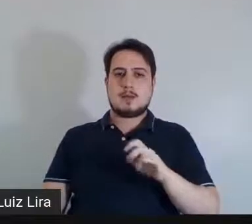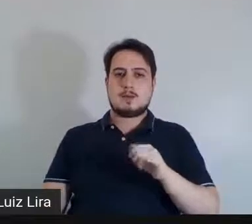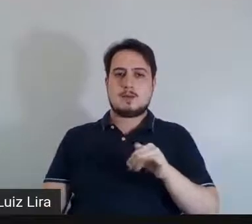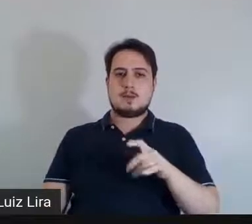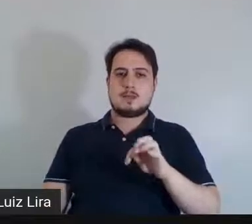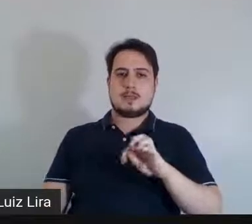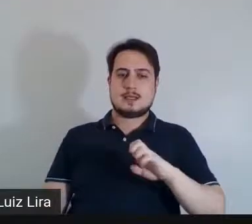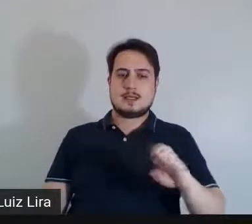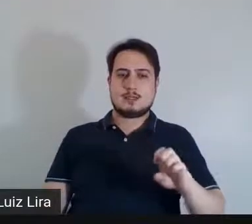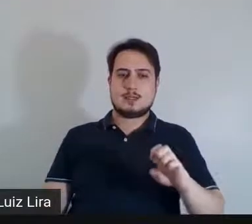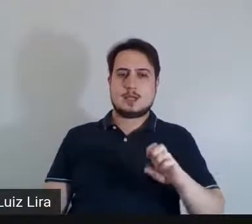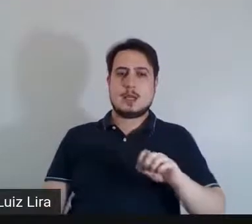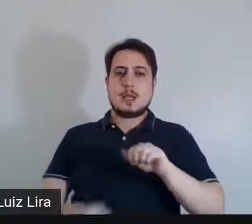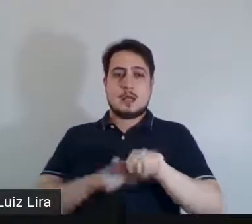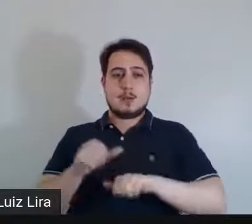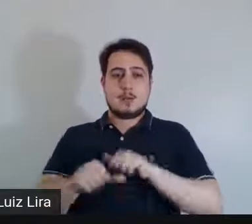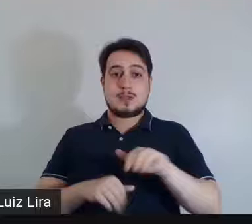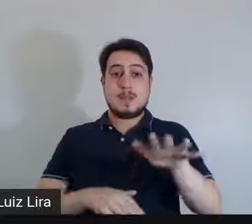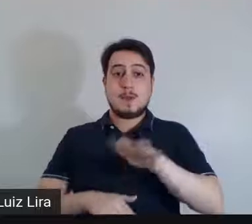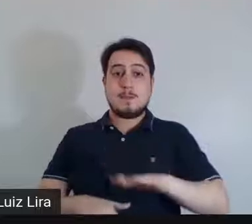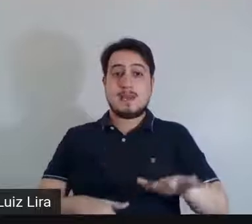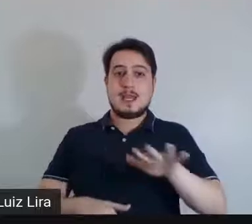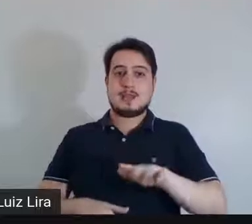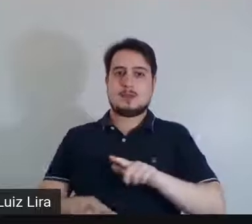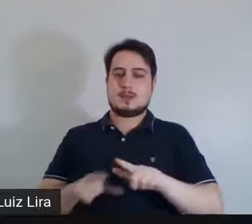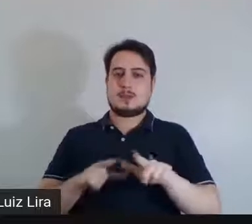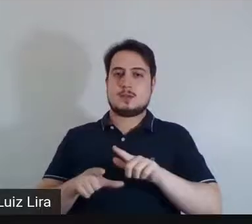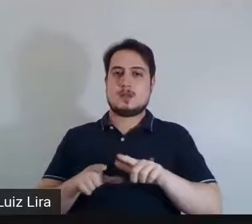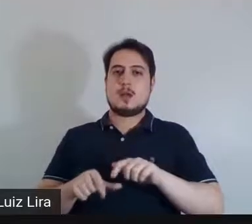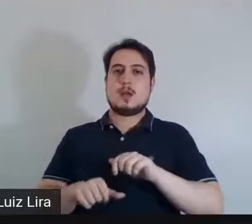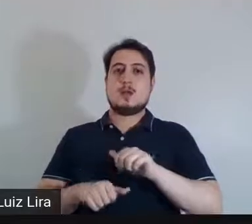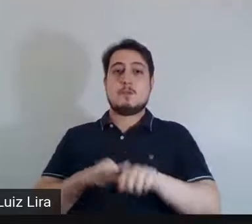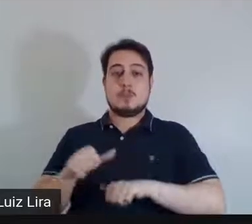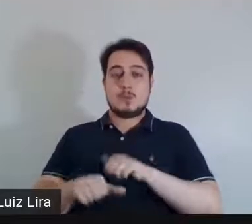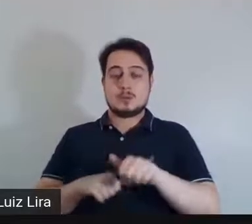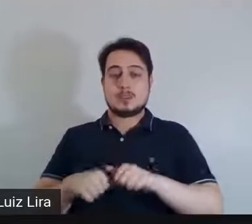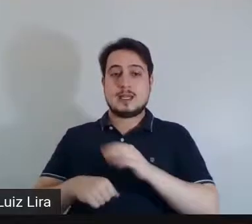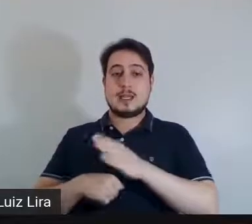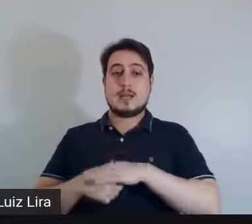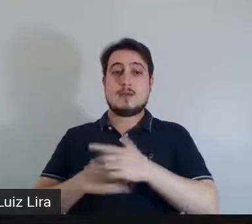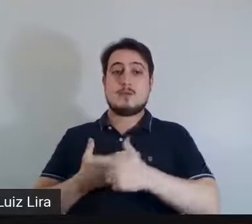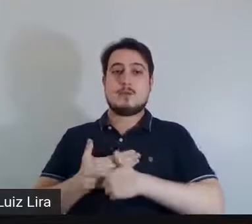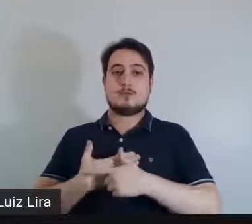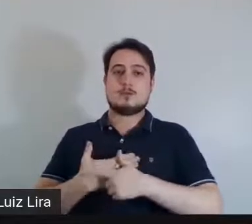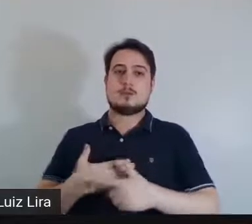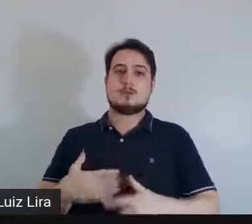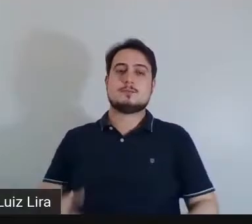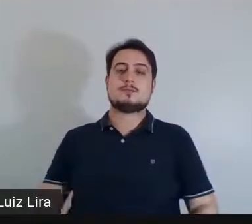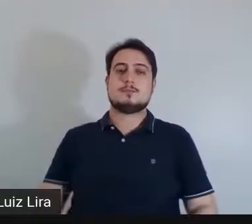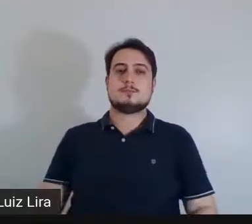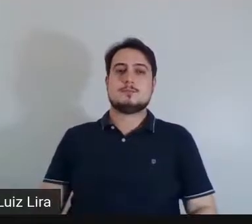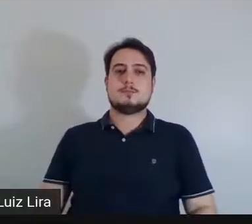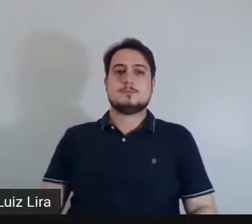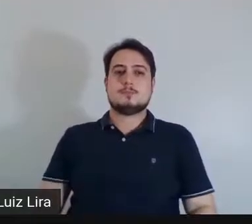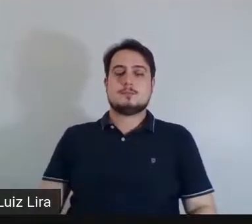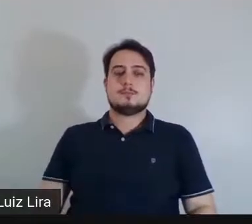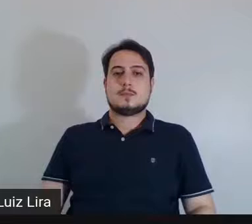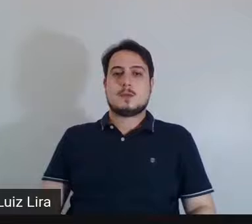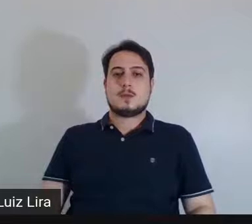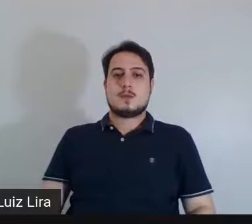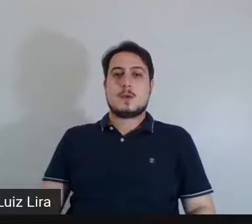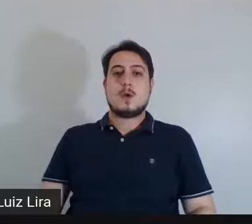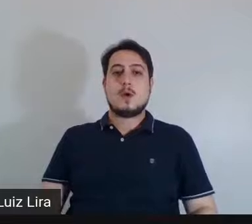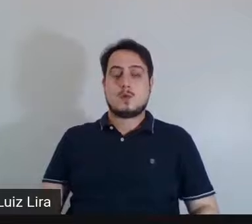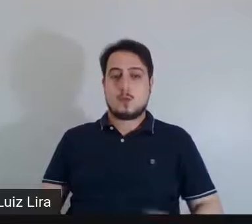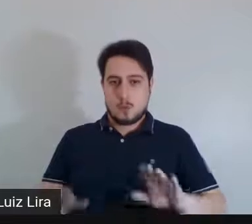Eu mudei o ambiente de trabalho dele. Mudei as condições de ambiente de trabalho dele. Não então, recebe. Quando eu tiro